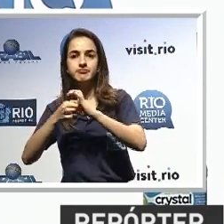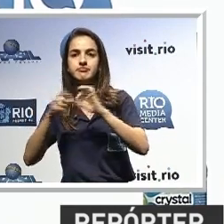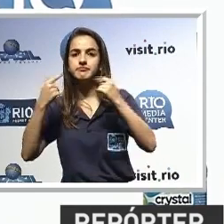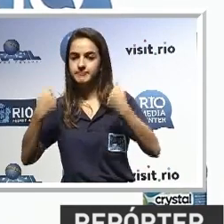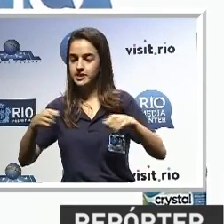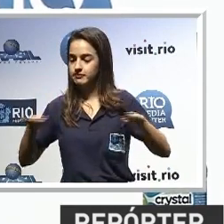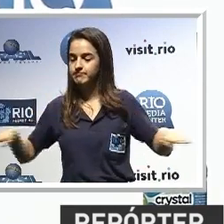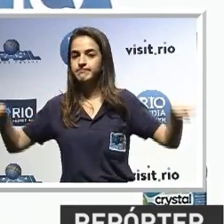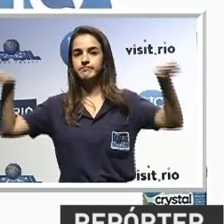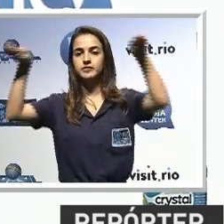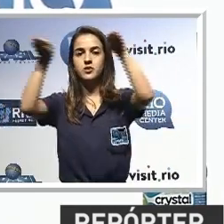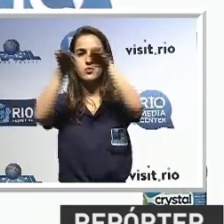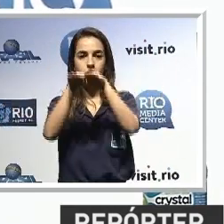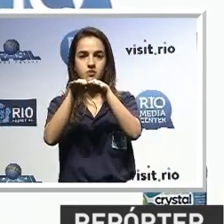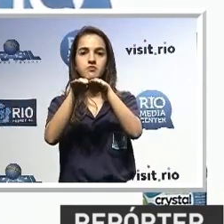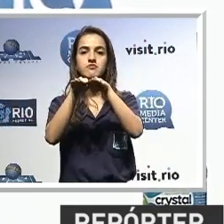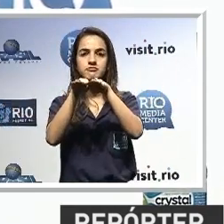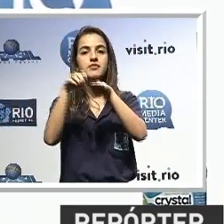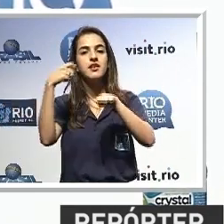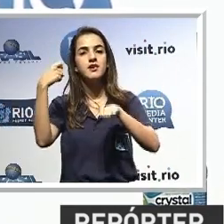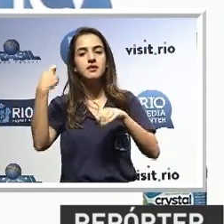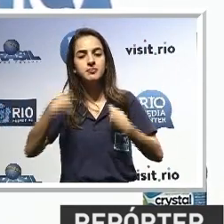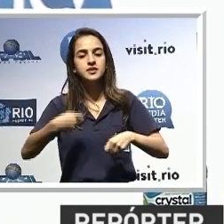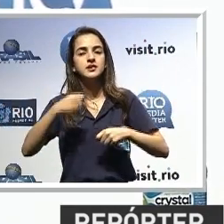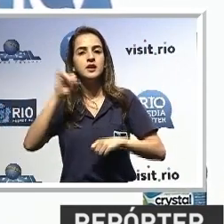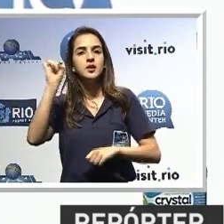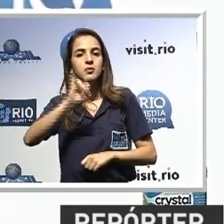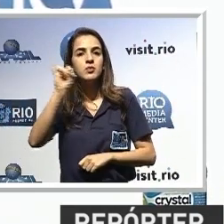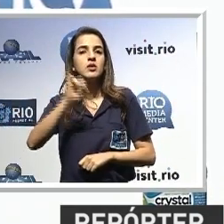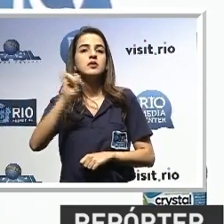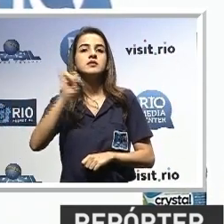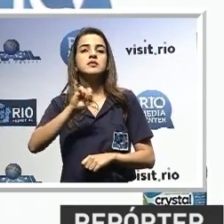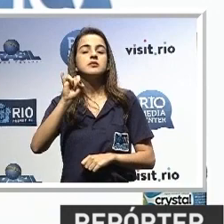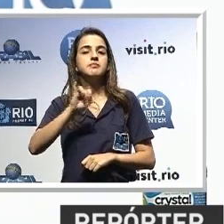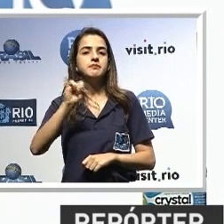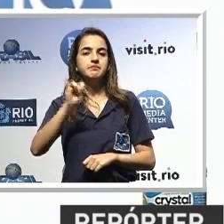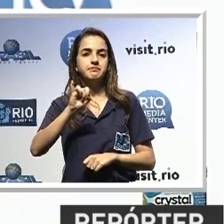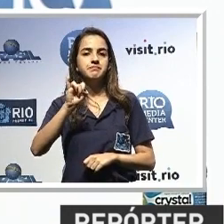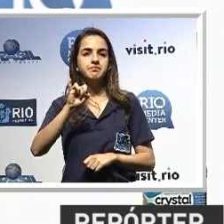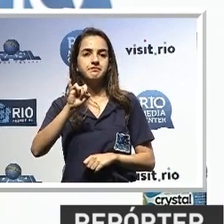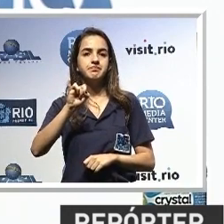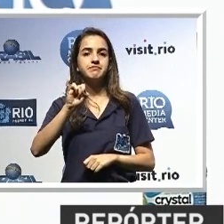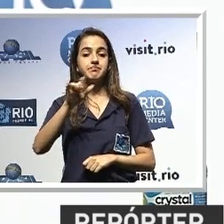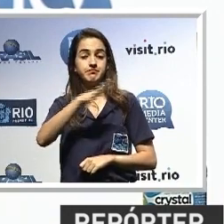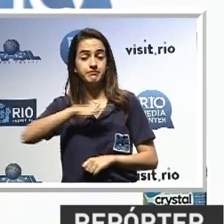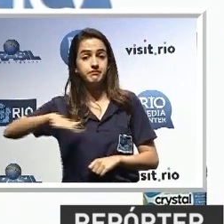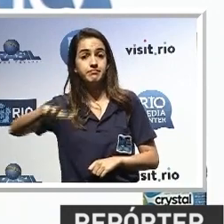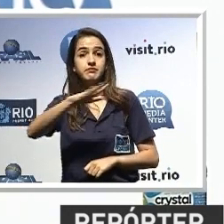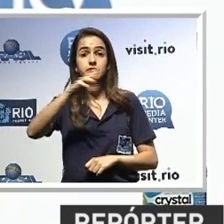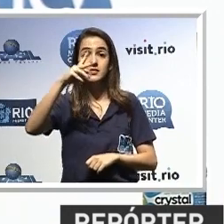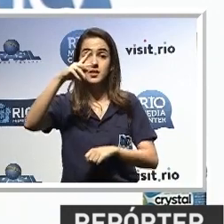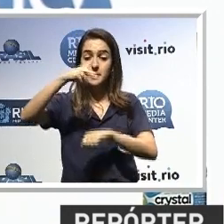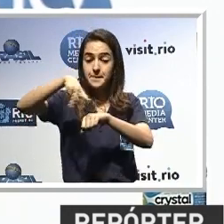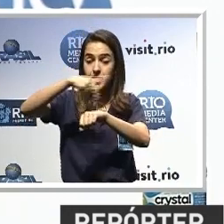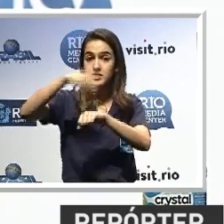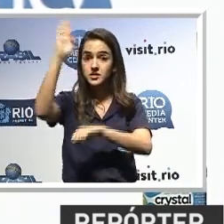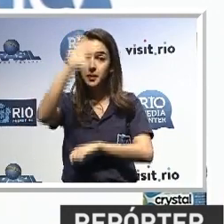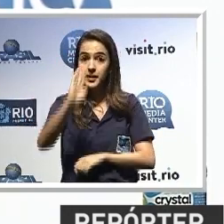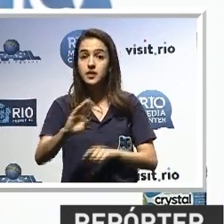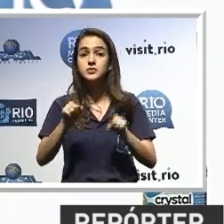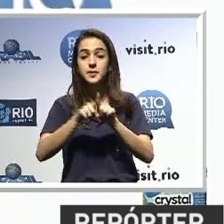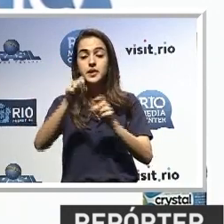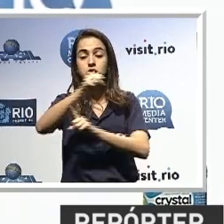tema absolutamente importante para para o nosso país e para a nossa sociedade porque